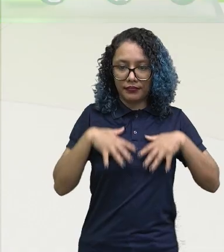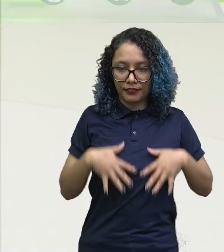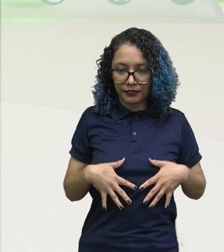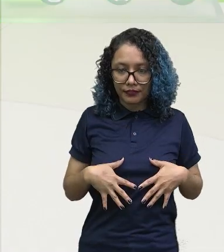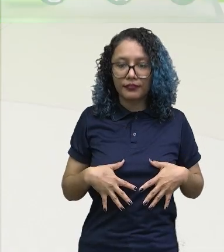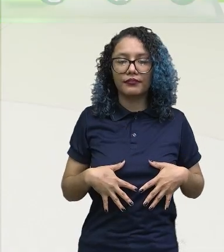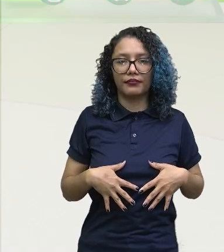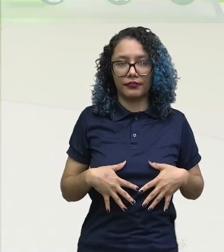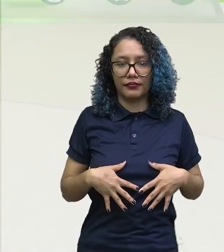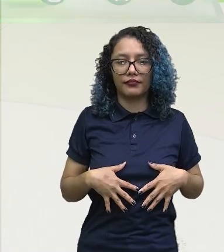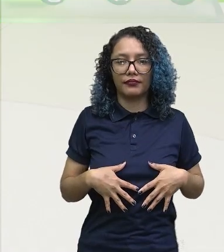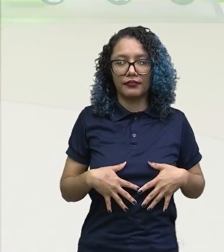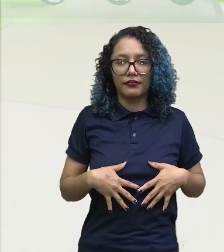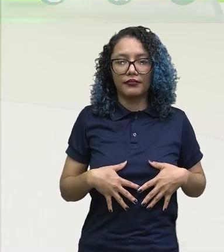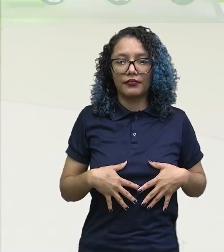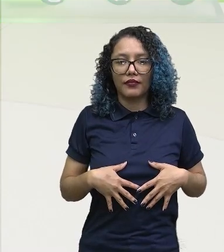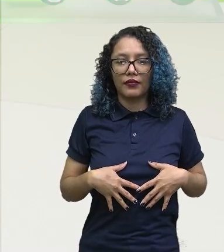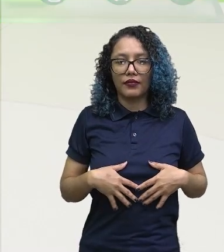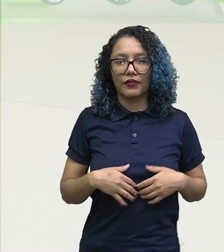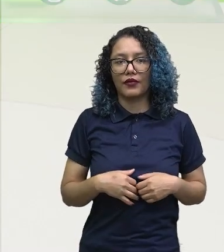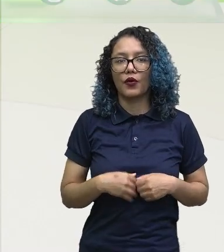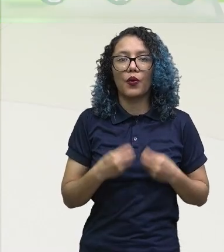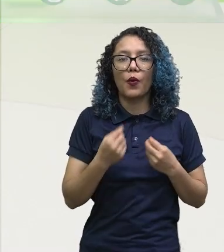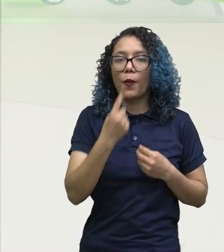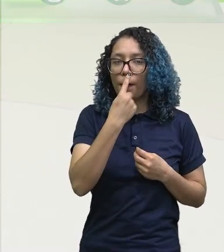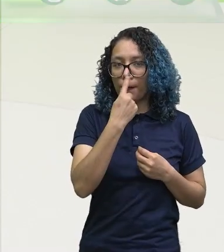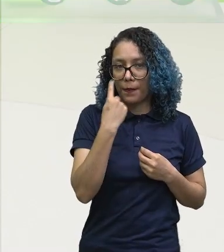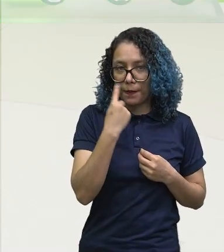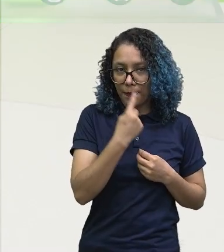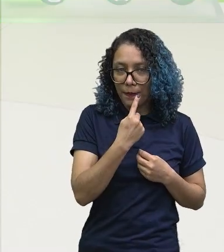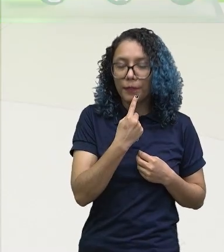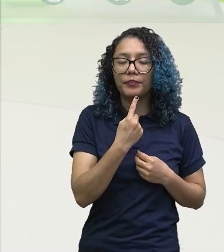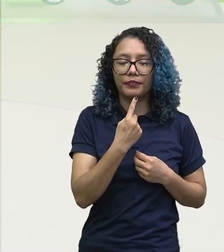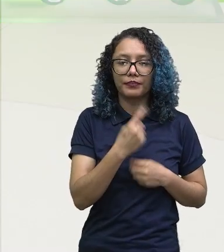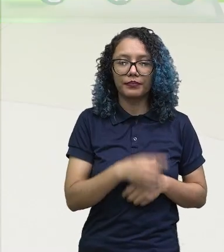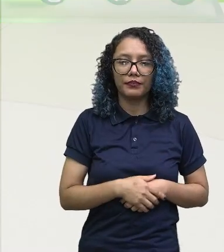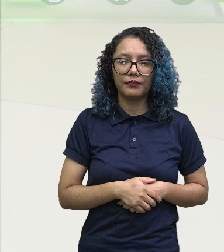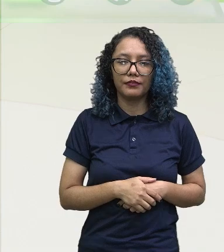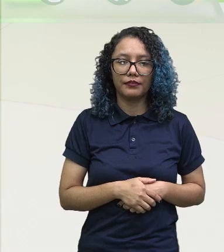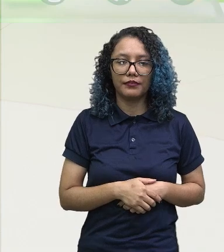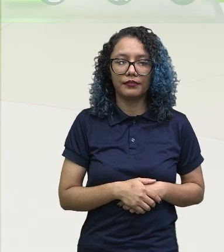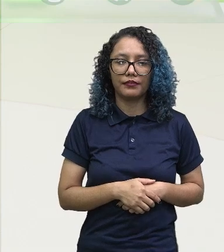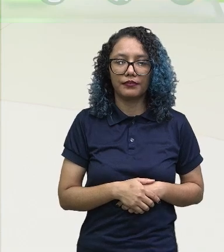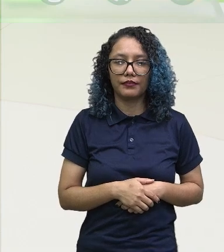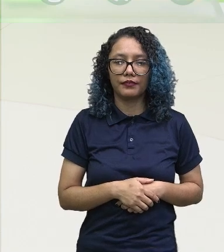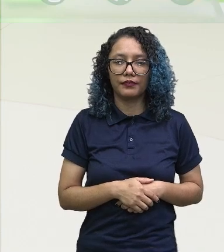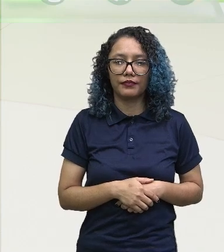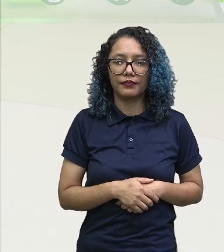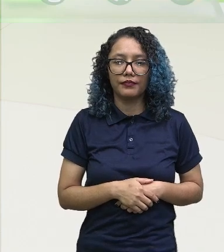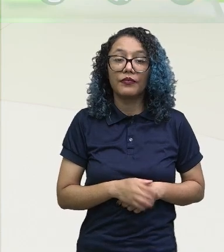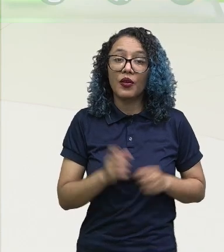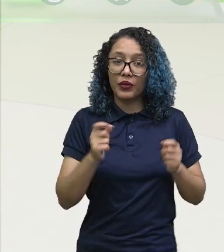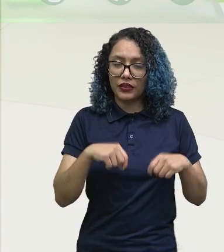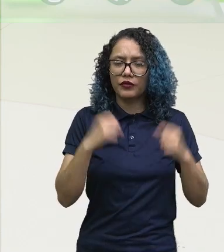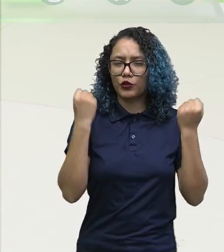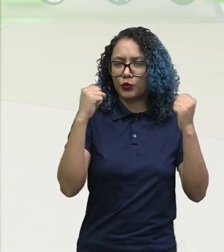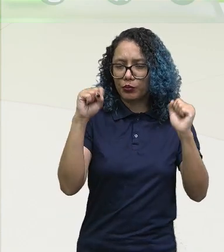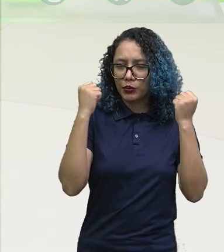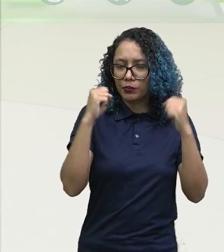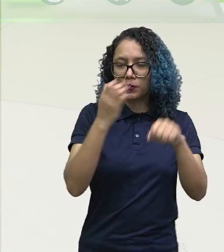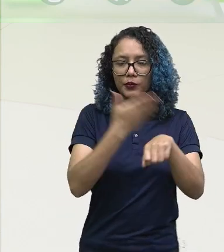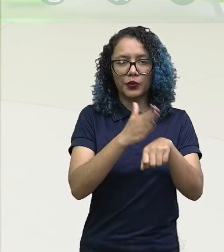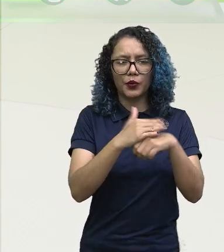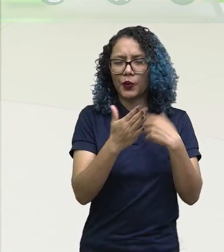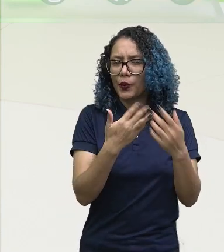interior do nosso corpo, através das nossas vias respiratórias. E aí, para que a gente possa fazer atividades físicas,